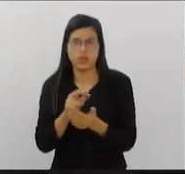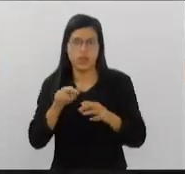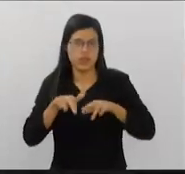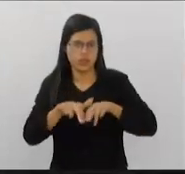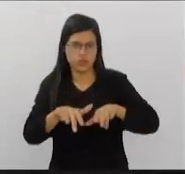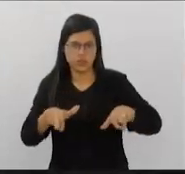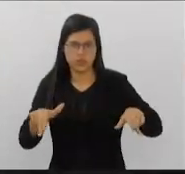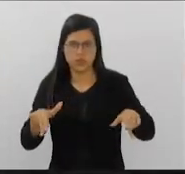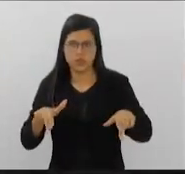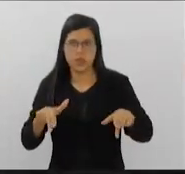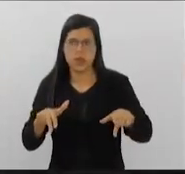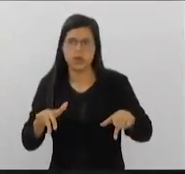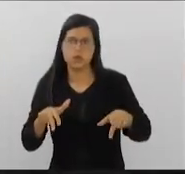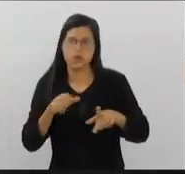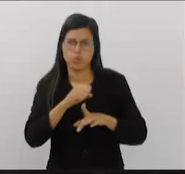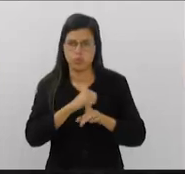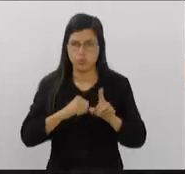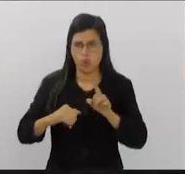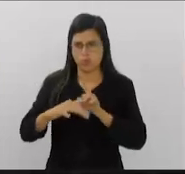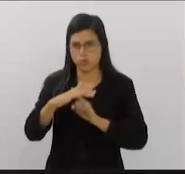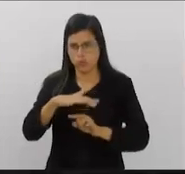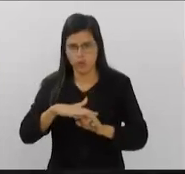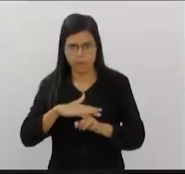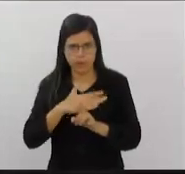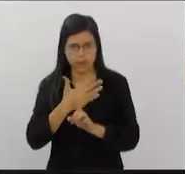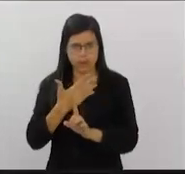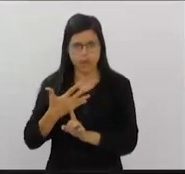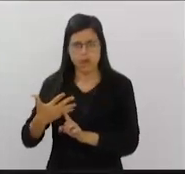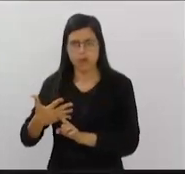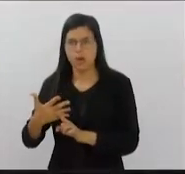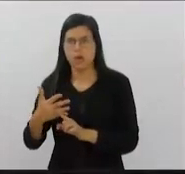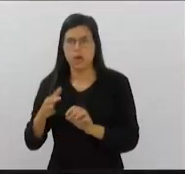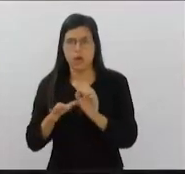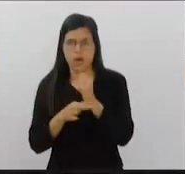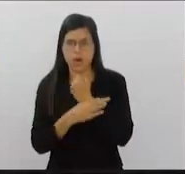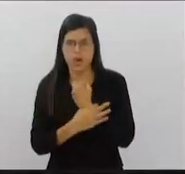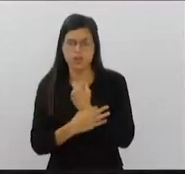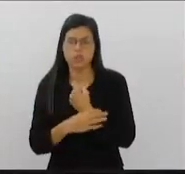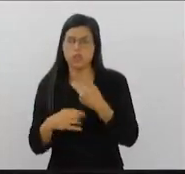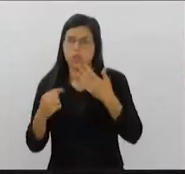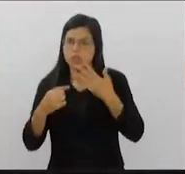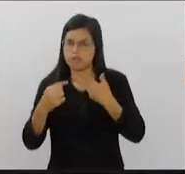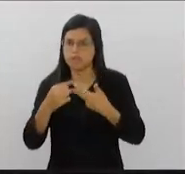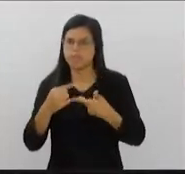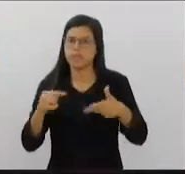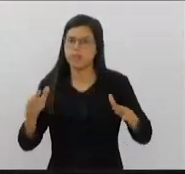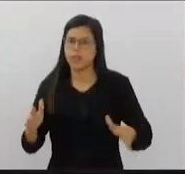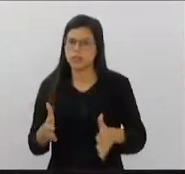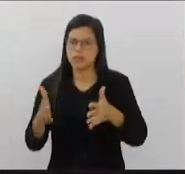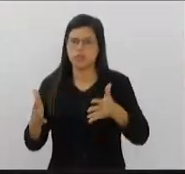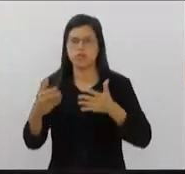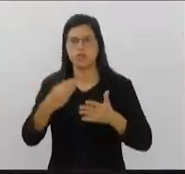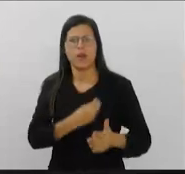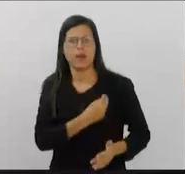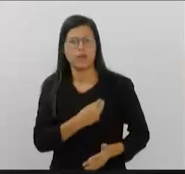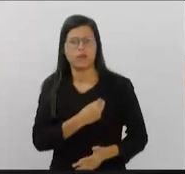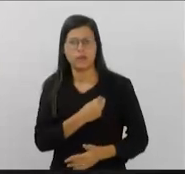diversidade socioambiental, garantir a continuidade das condições que faticizam, que promovem a vida